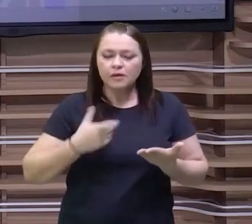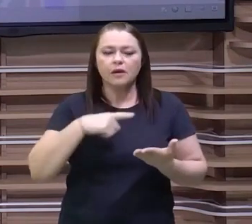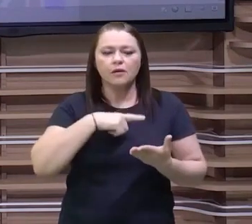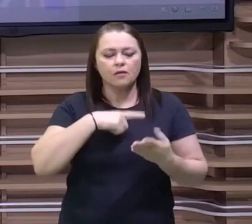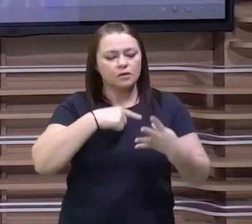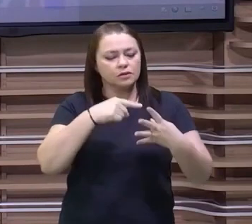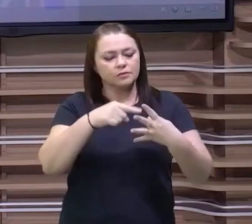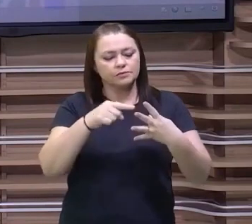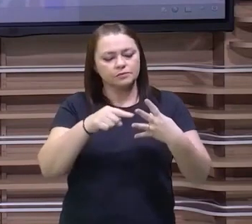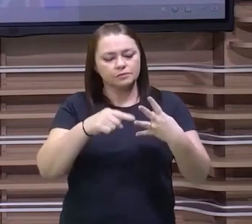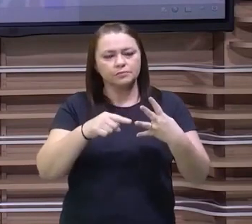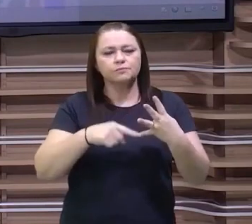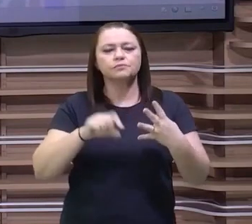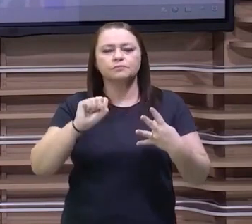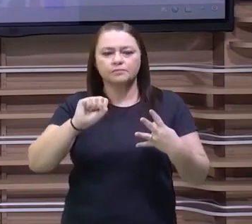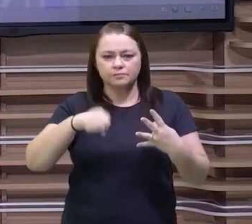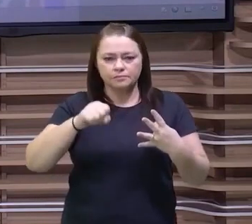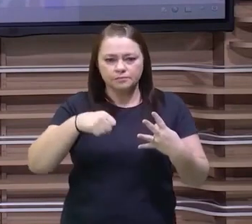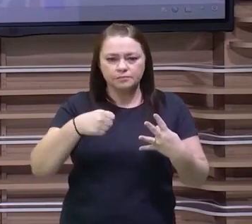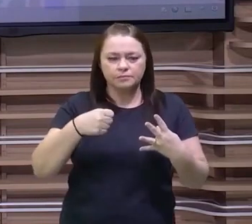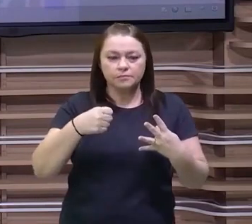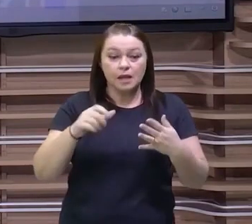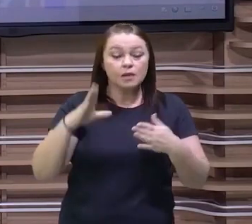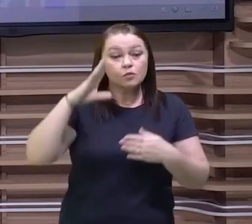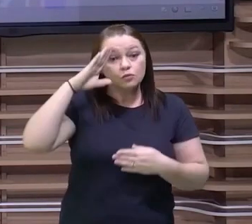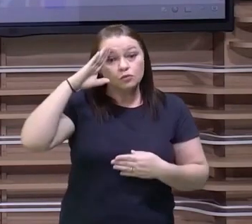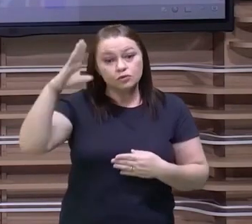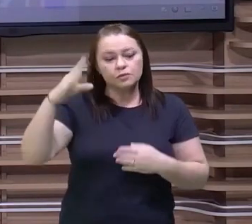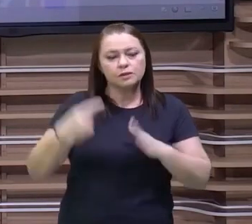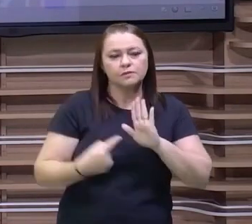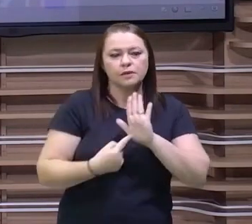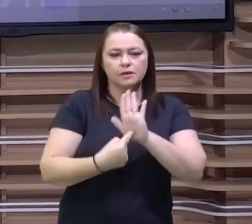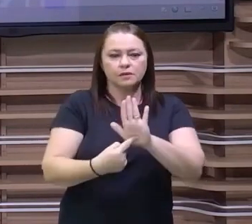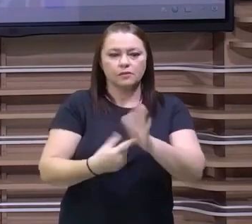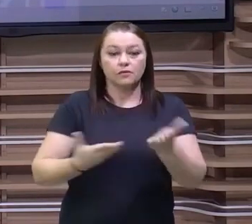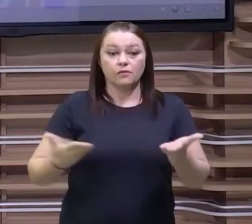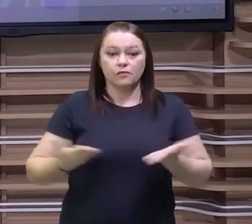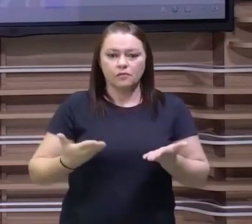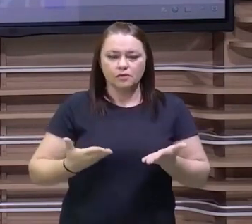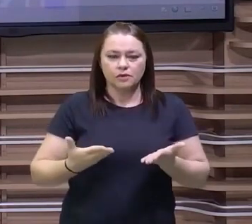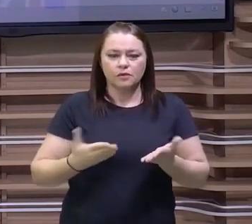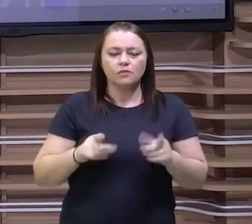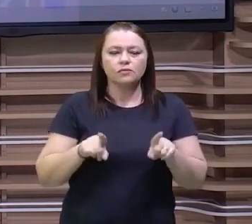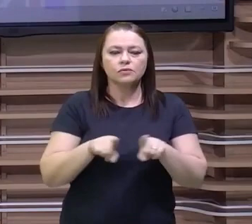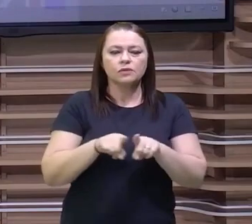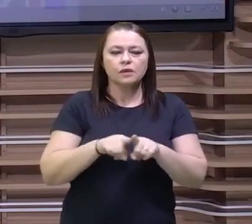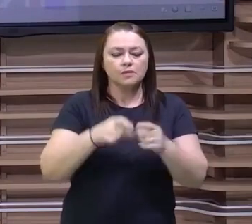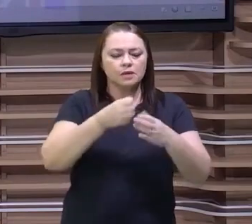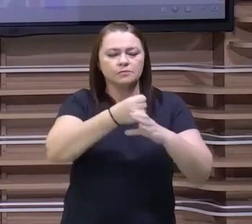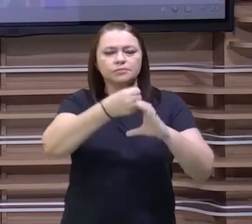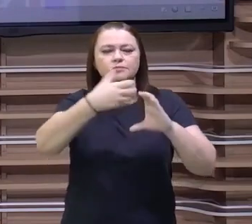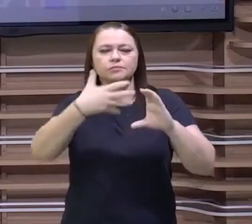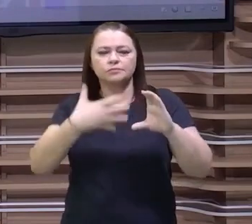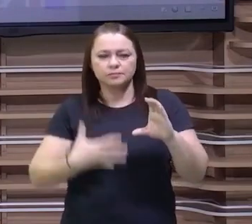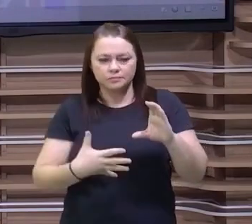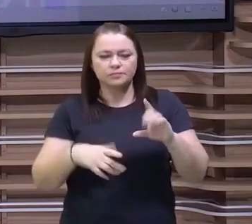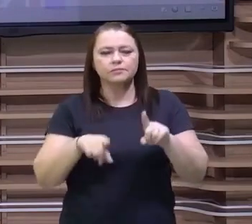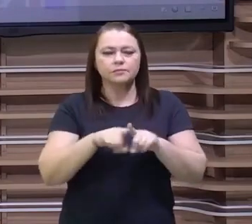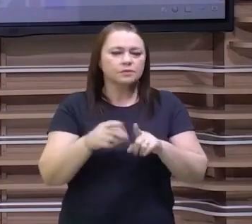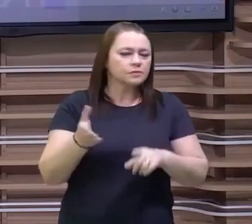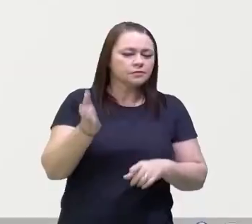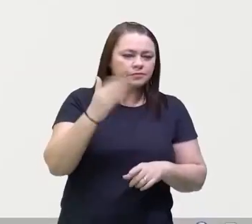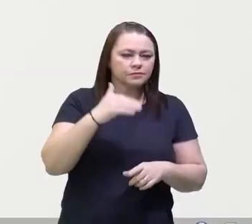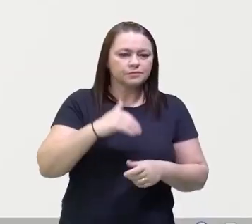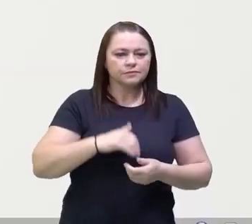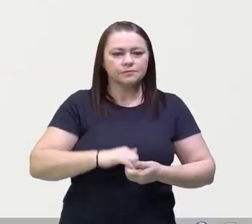possuem classificação, tá certo? Nós vamos ver os principais quadriláteros hoje e as suas principais características, certo? Vem comigo para a